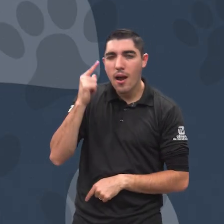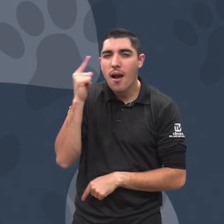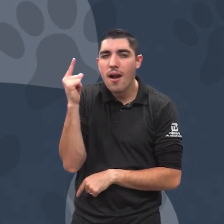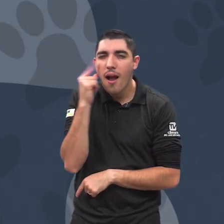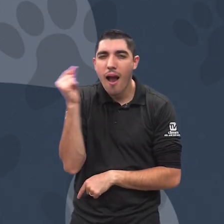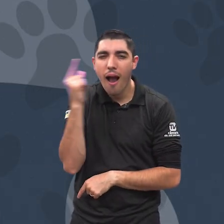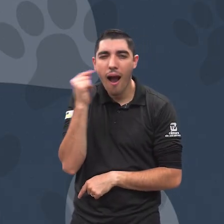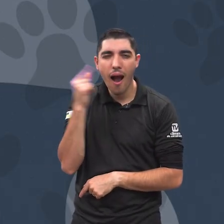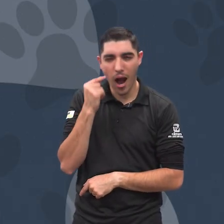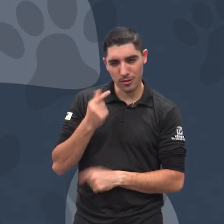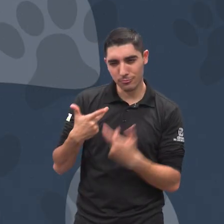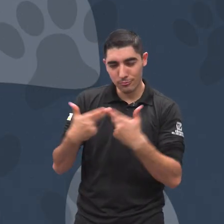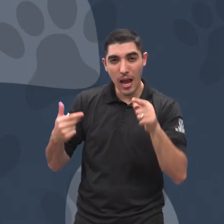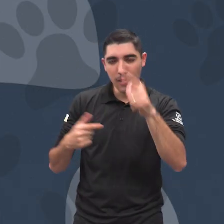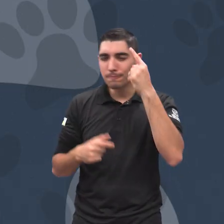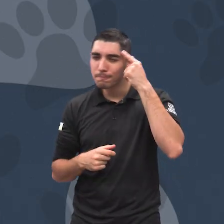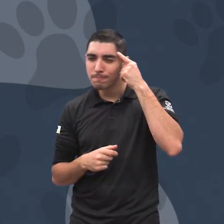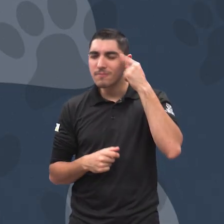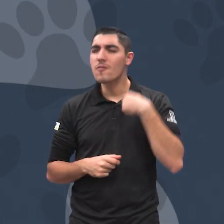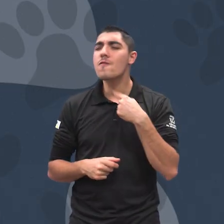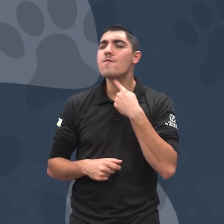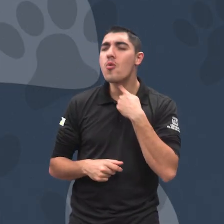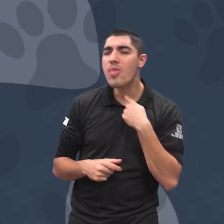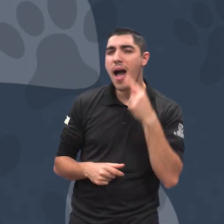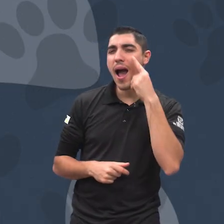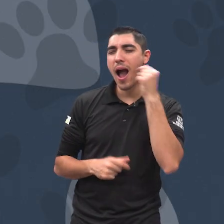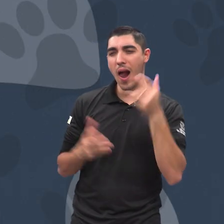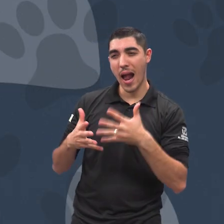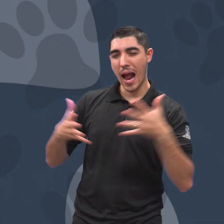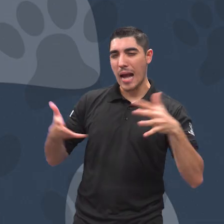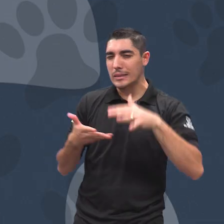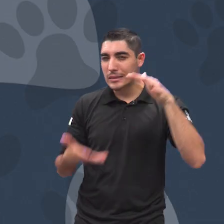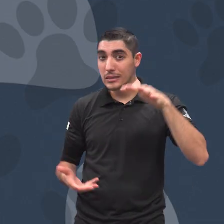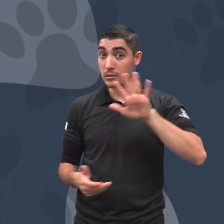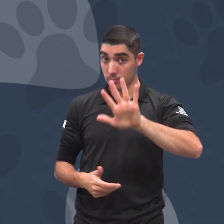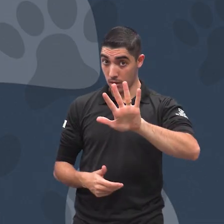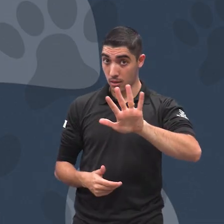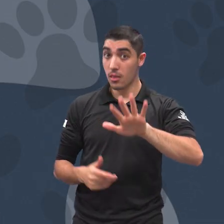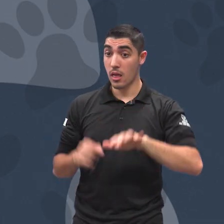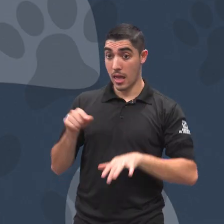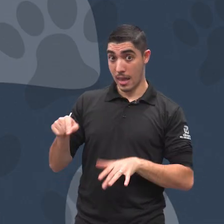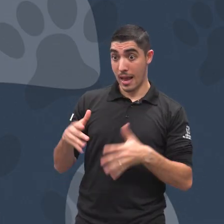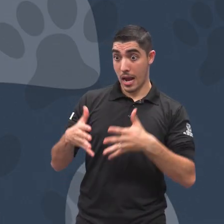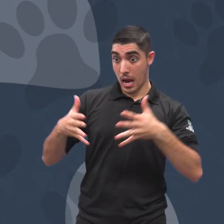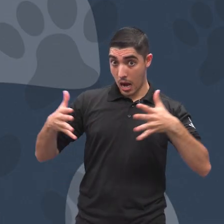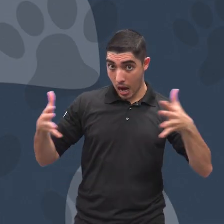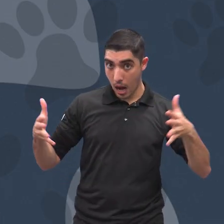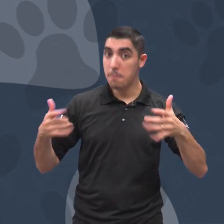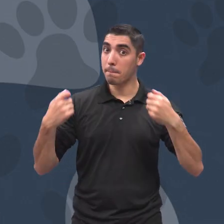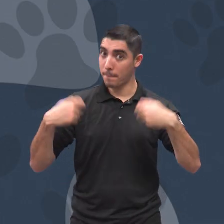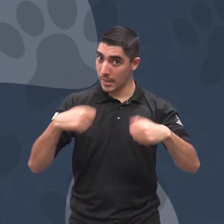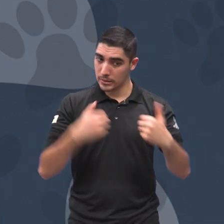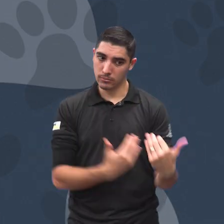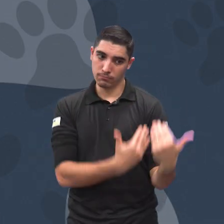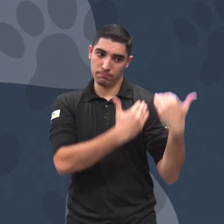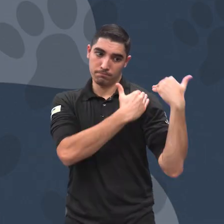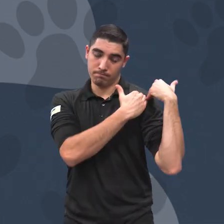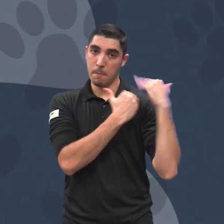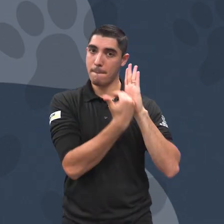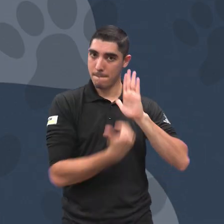dos gateiros apaixonados e tá sonhando em ter um gatão desses aí na sua casa, não se esqueça, tá? Tamanho também